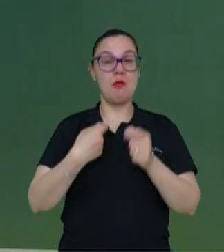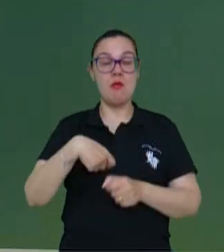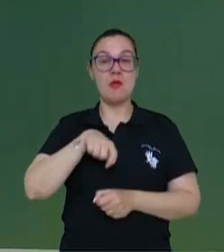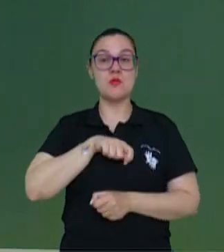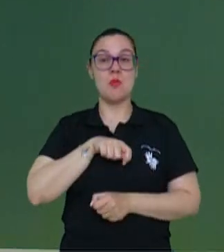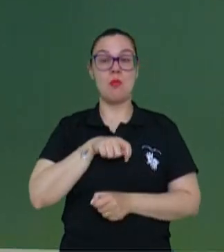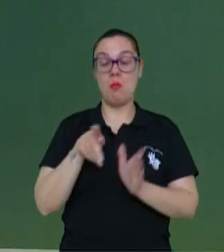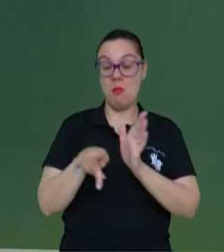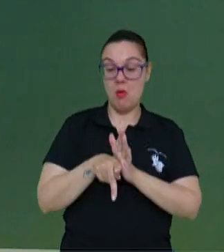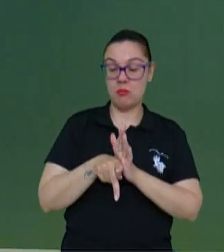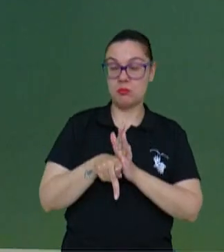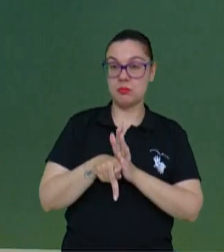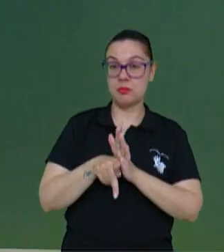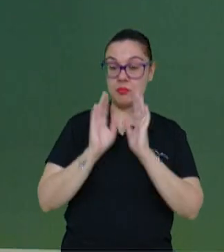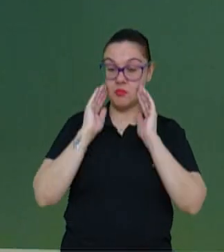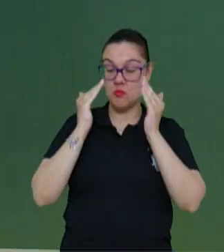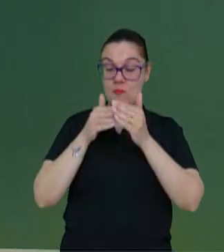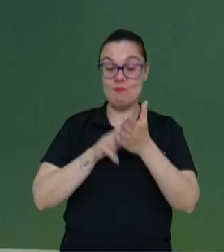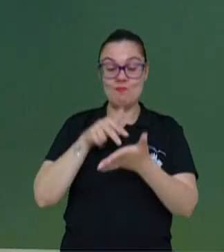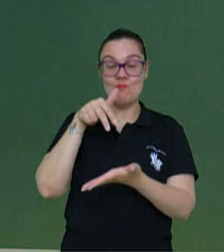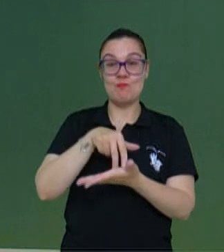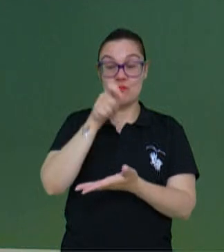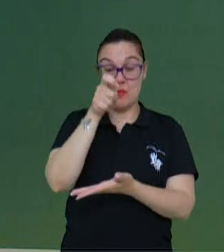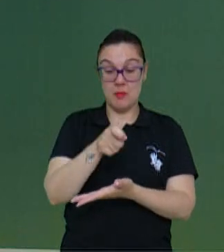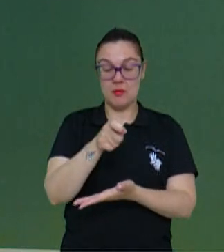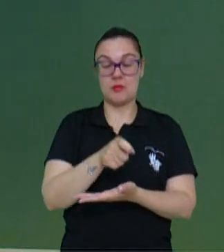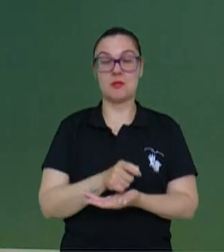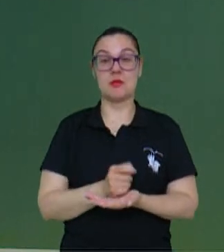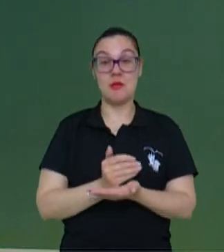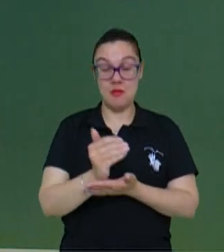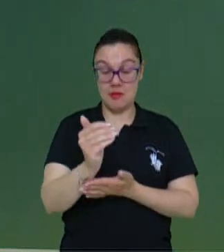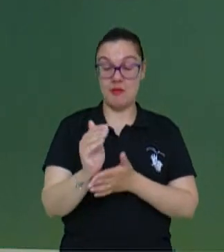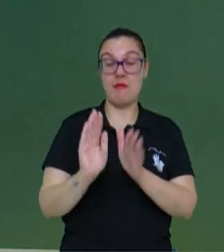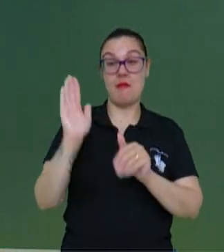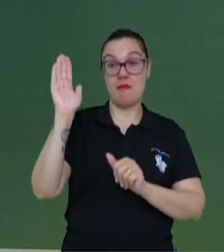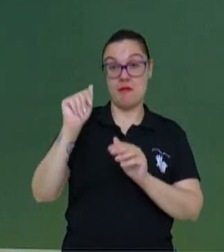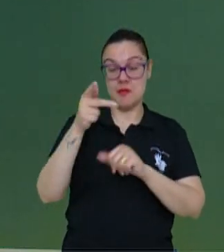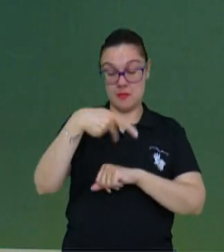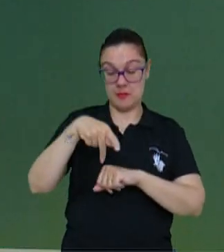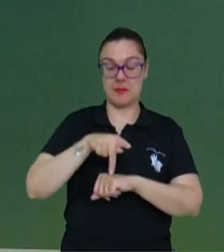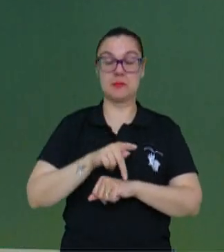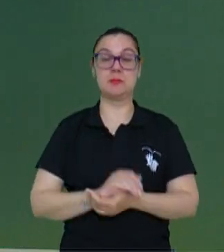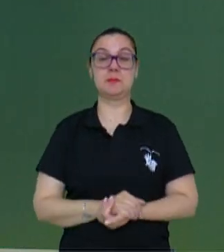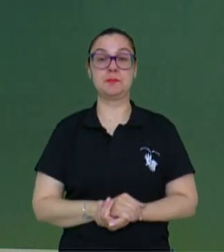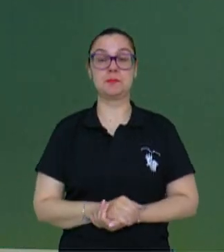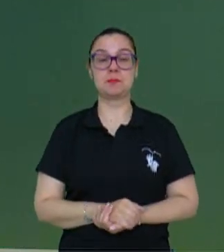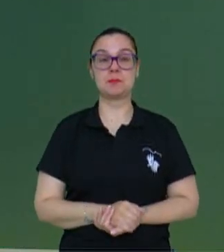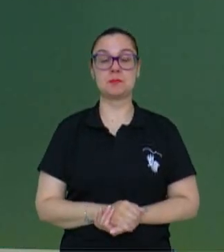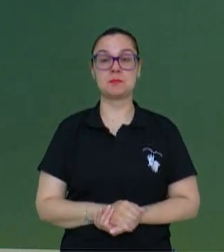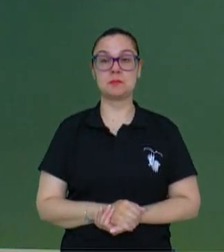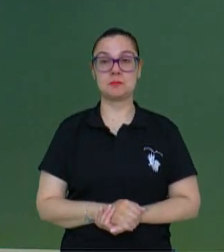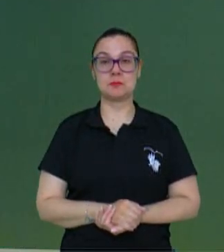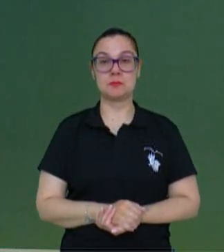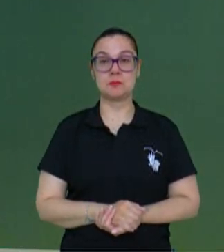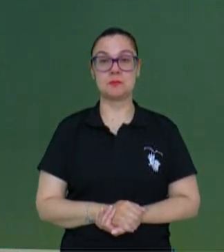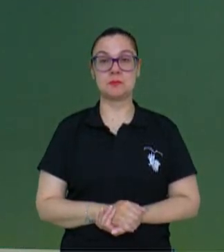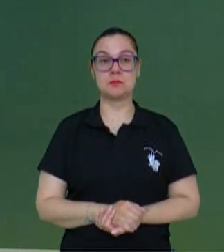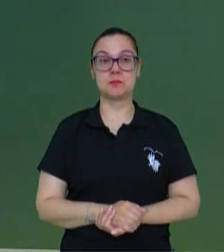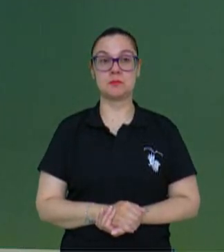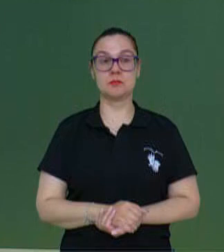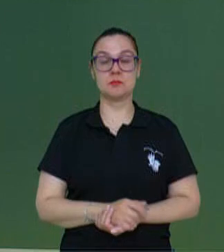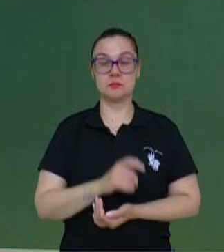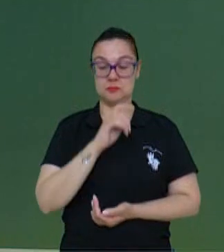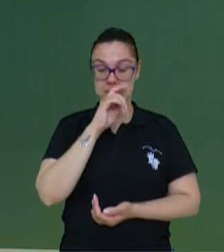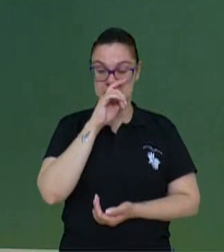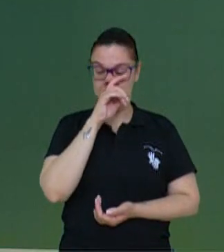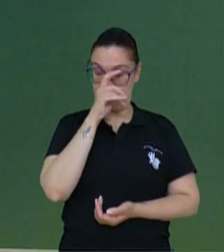seja dirigida, mas imposta desde a Espanha, da Espanha, né? Unidade e unificação não são o mesmo, ele